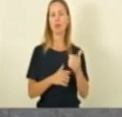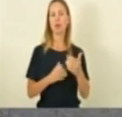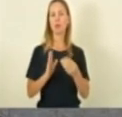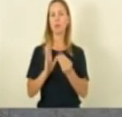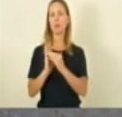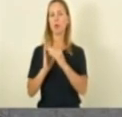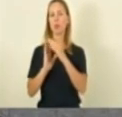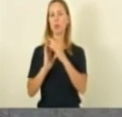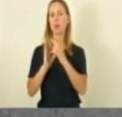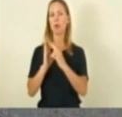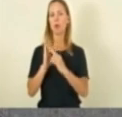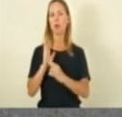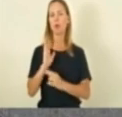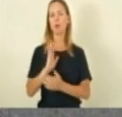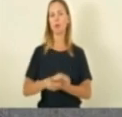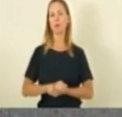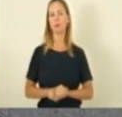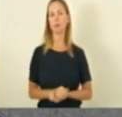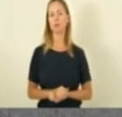nomes.